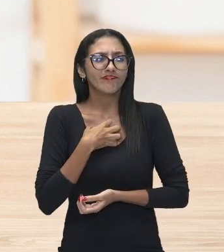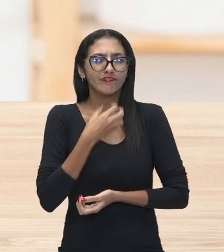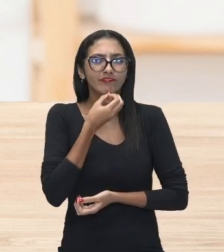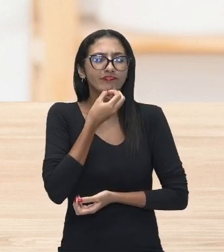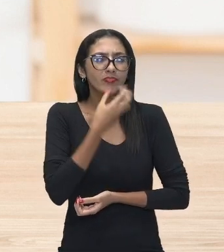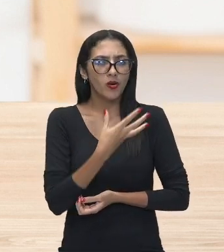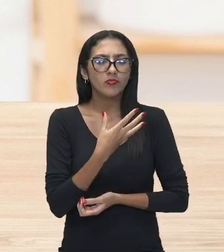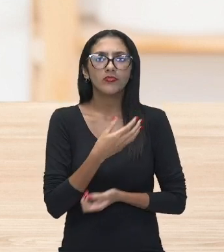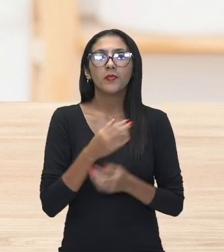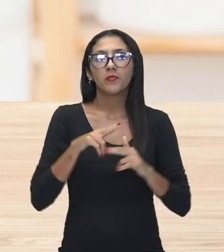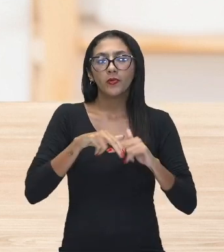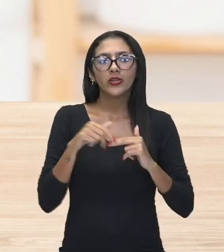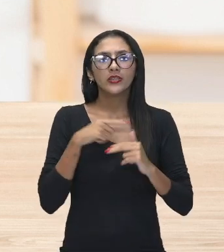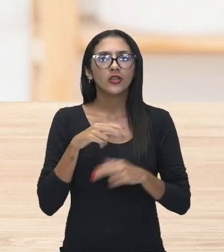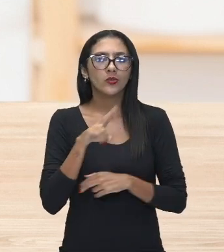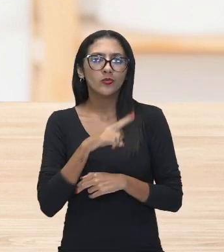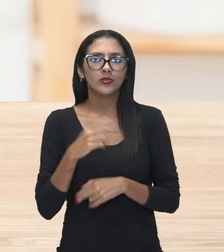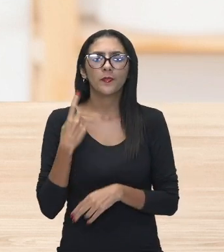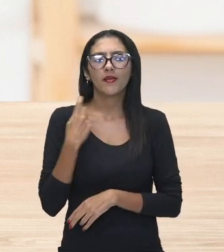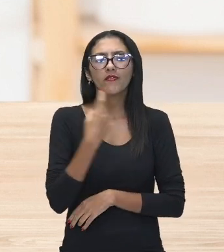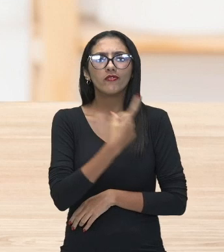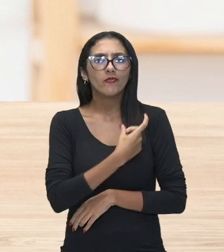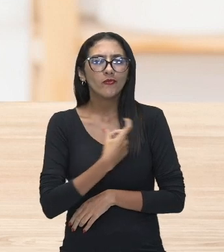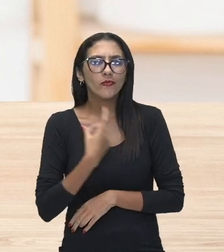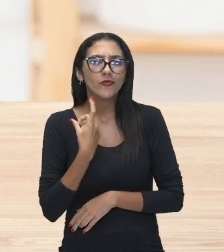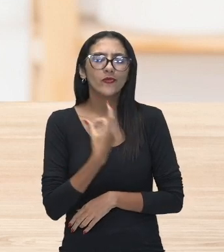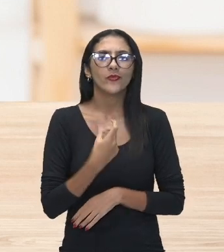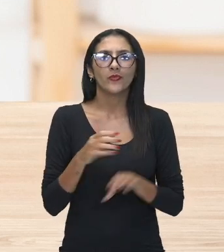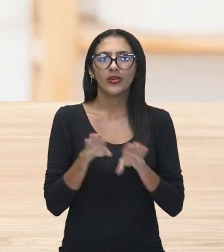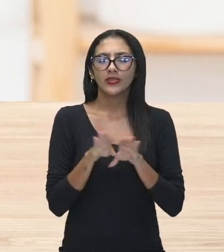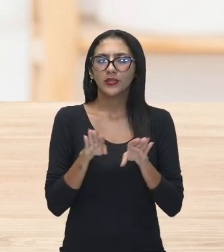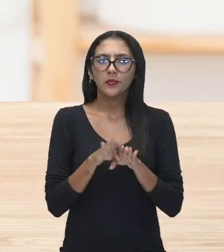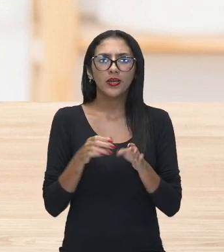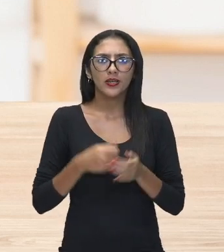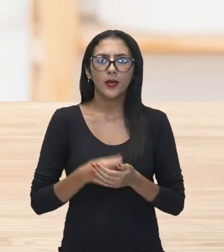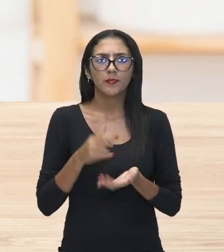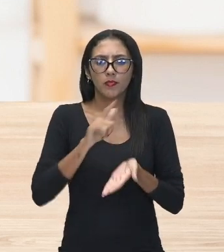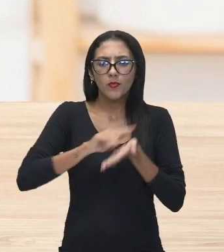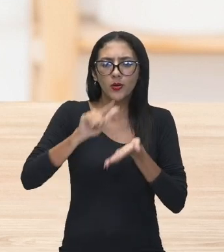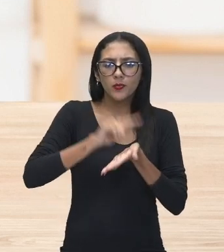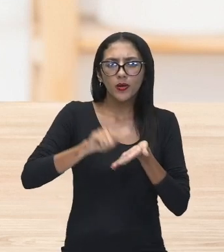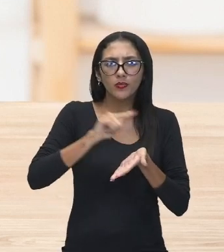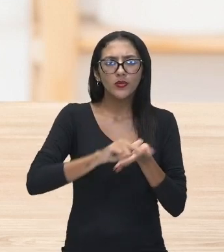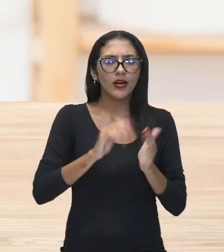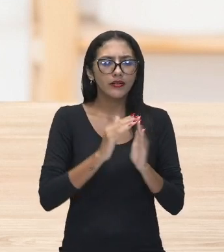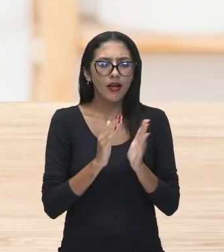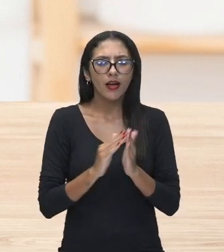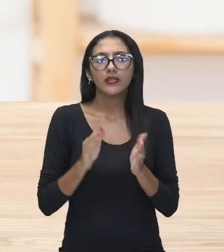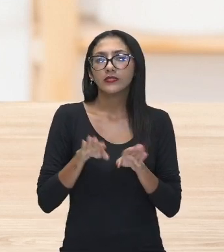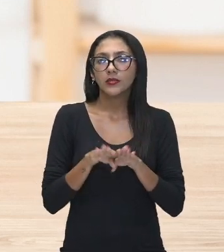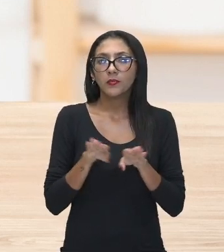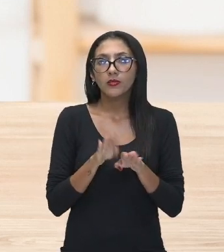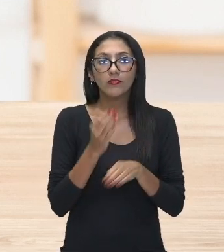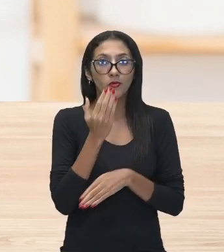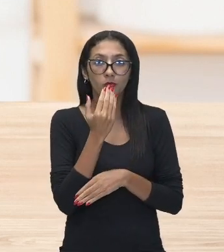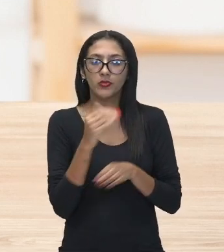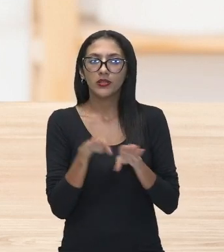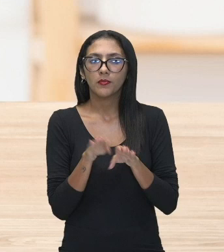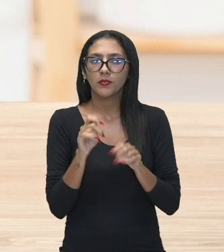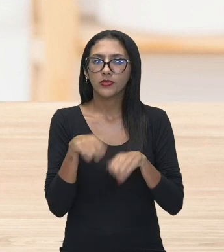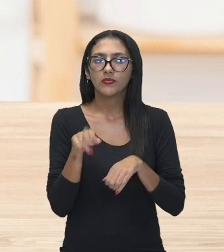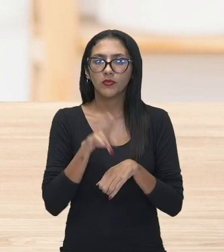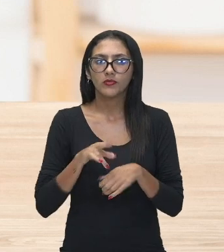aplicados em cosméticos, em perfumes, em produtos de limpeza e também em produtos alimentícios. Um exemplo é